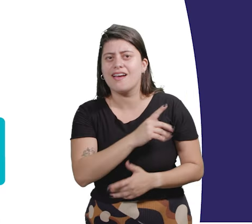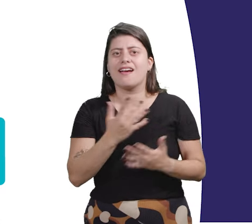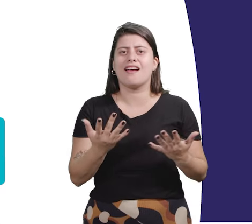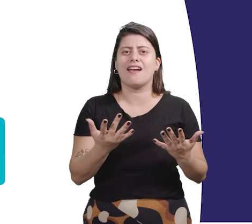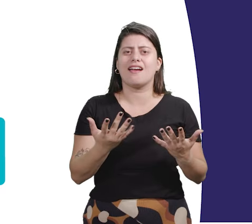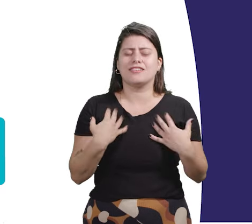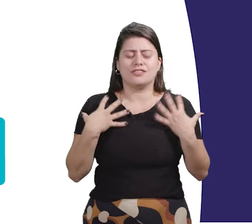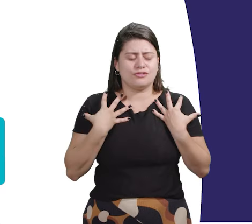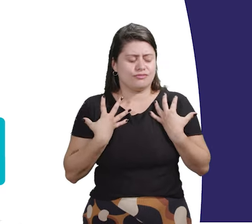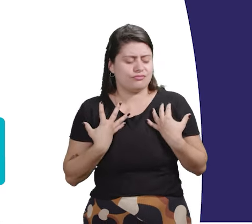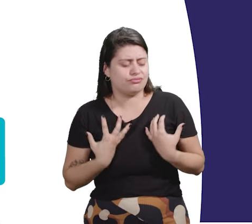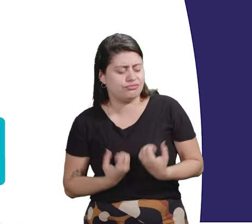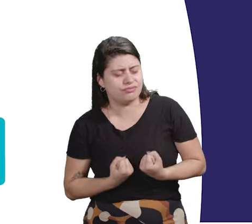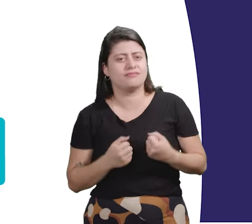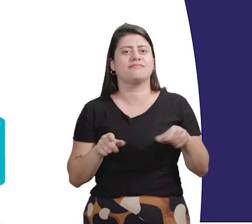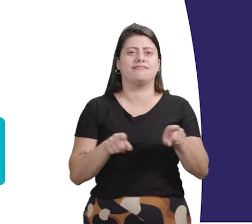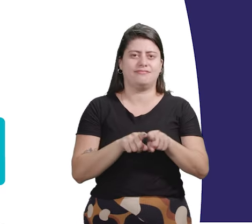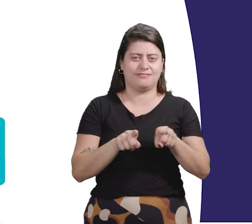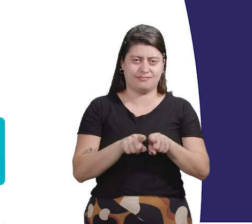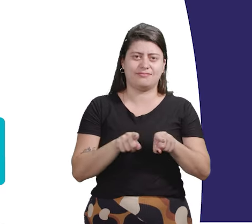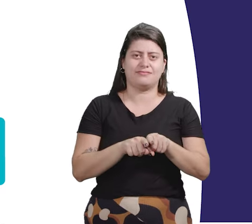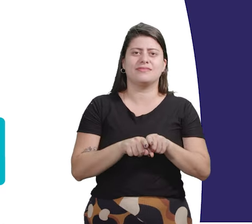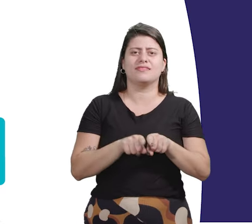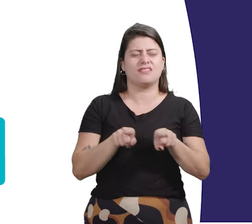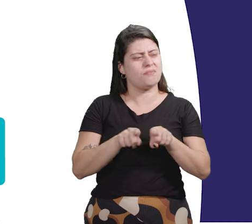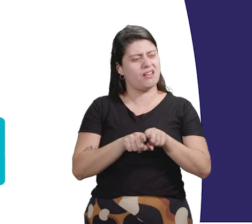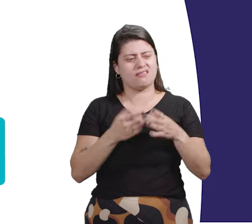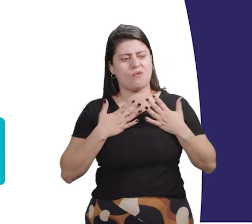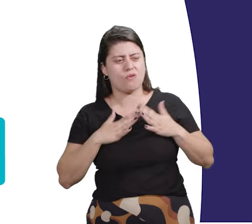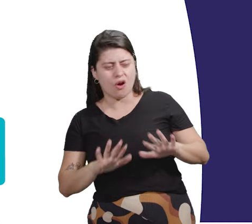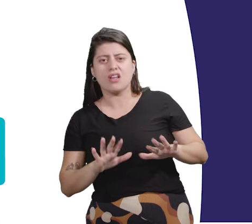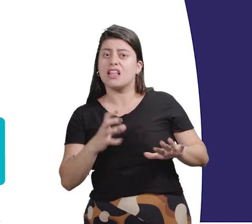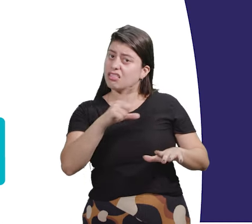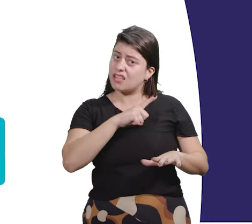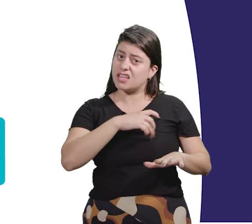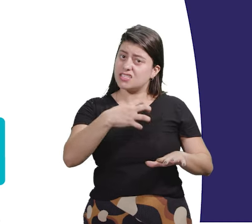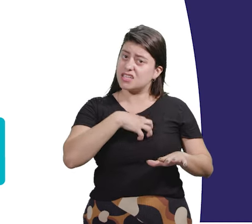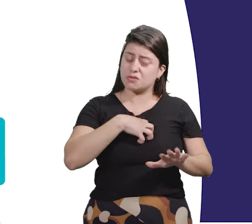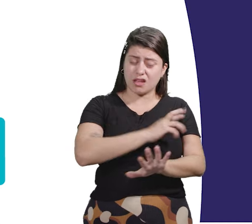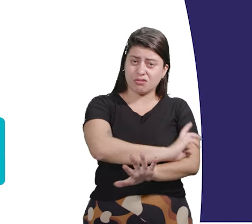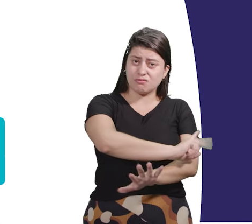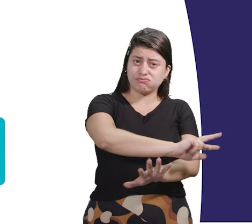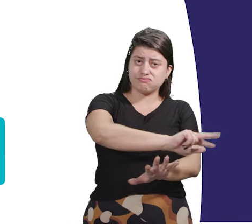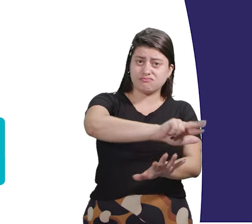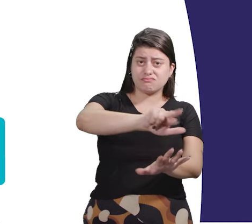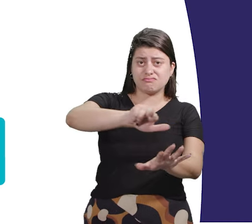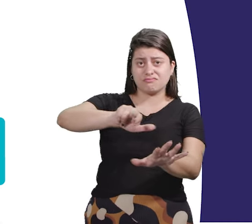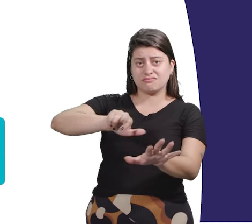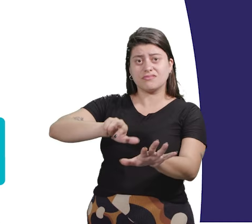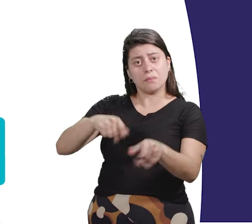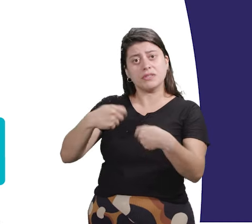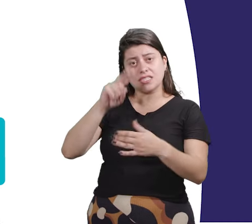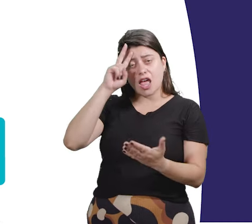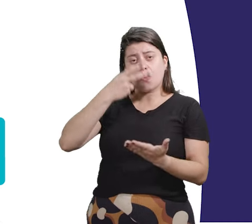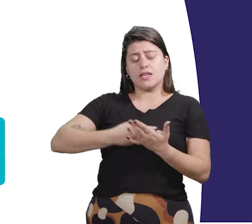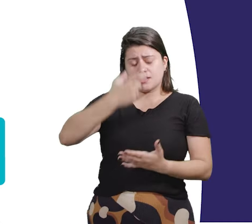dificuldades, né? Com suas frustrações, com seus aborrecimentos, né? Com as suas fragilidades. E eles